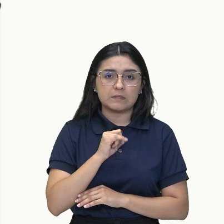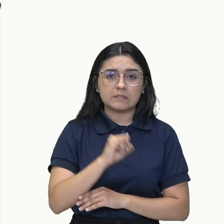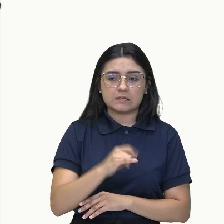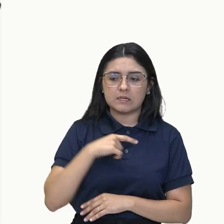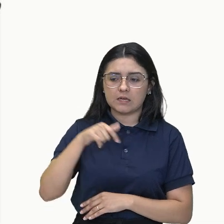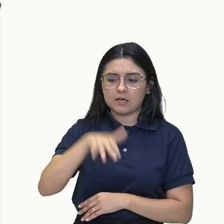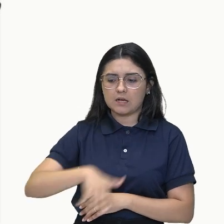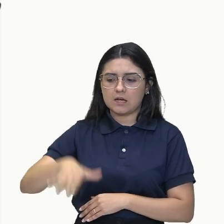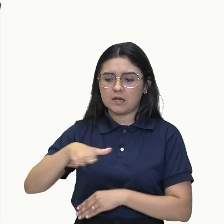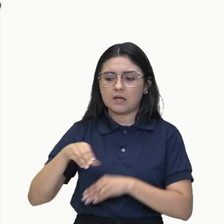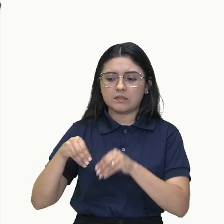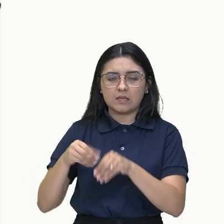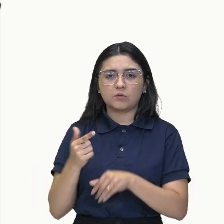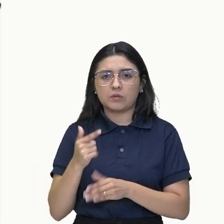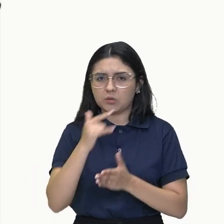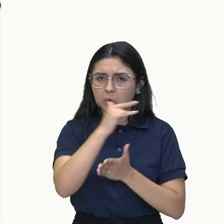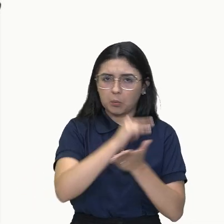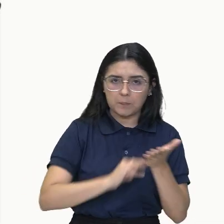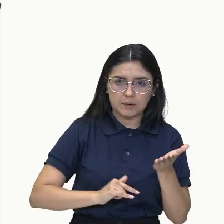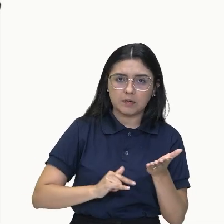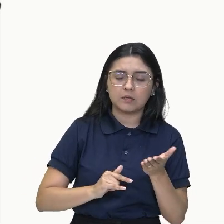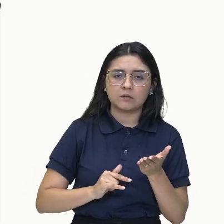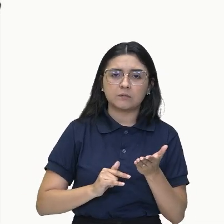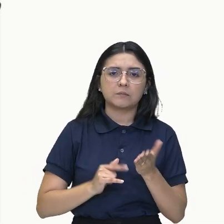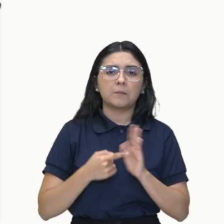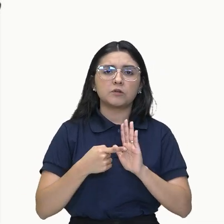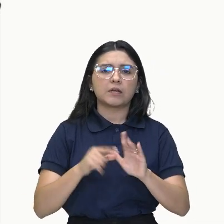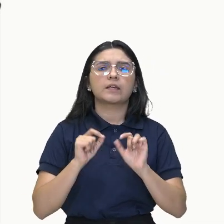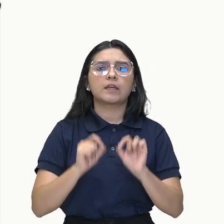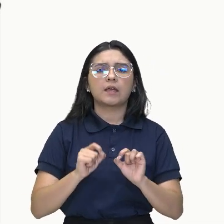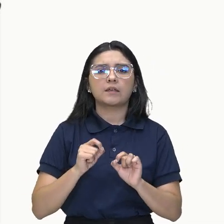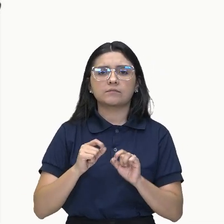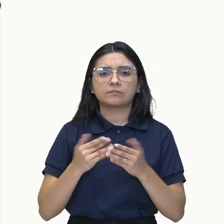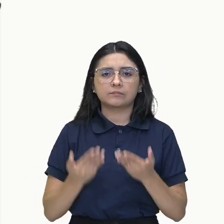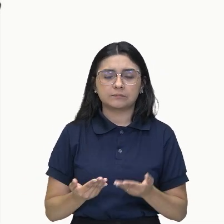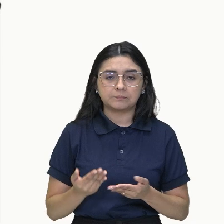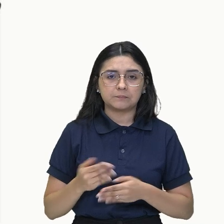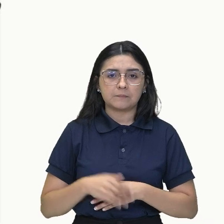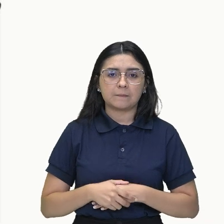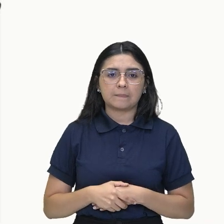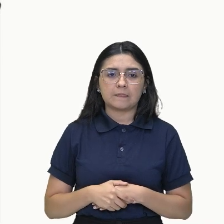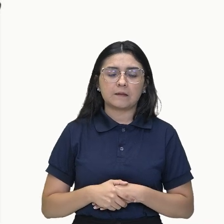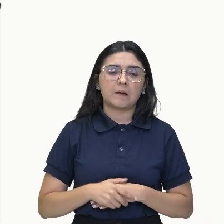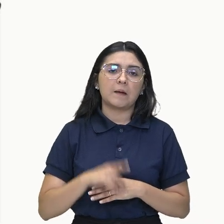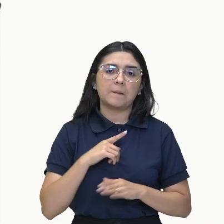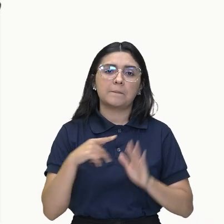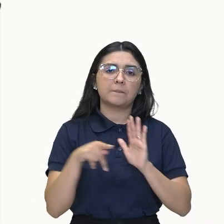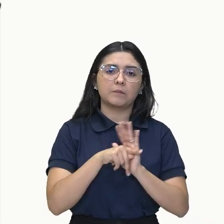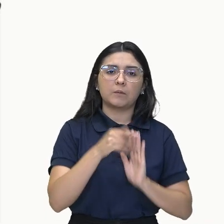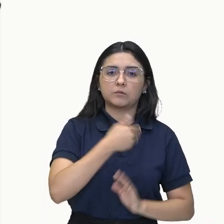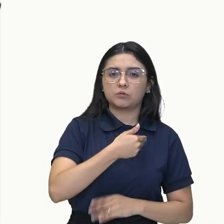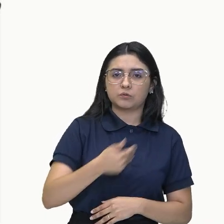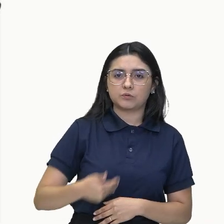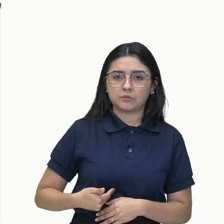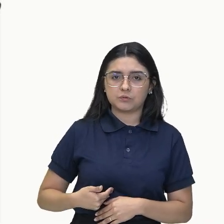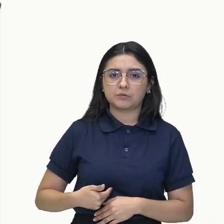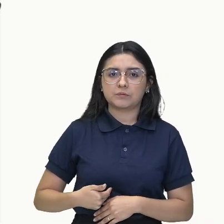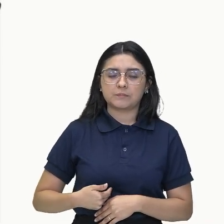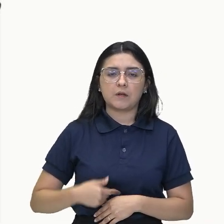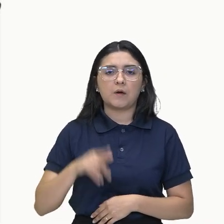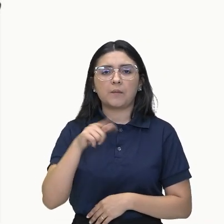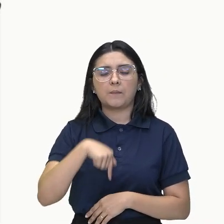basicamente, sem uma escritura para dizer quem é um dono de fato, pertenceria ao Estado, ou seja, era uma terra